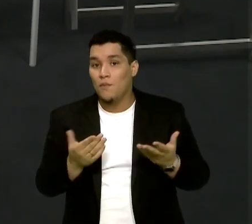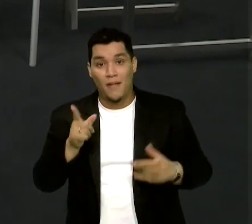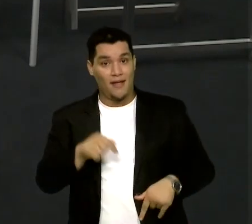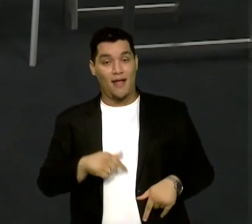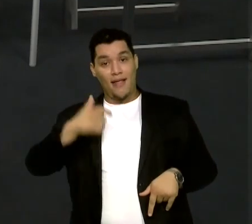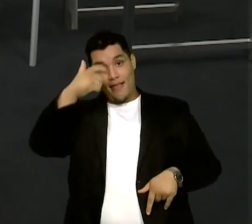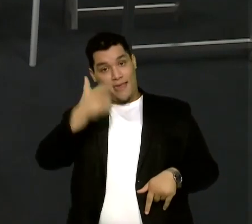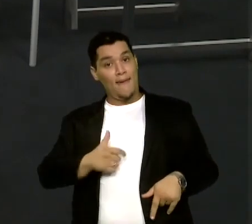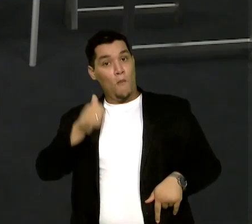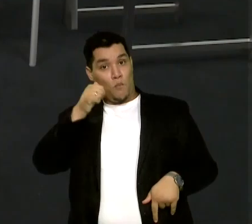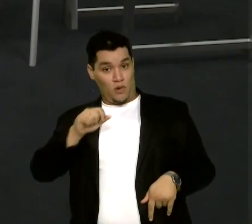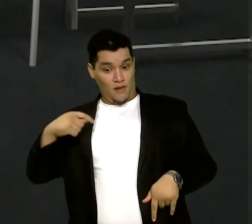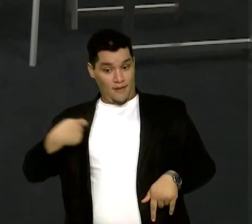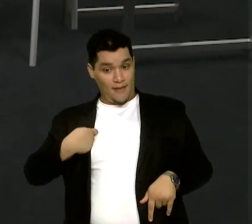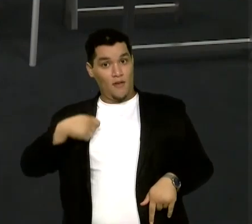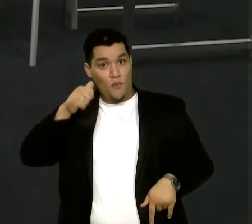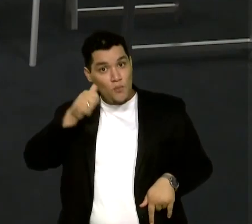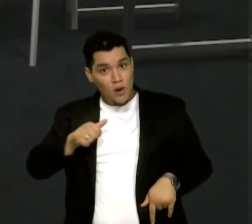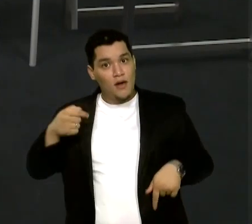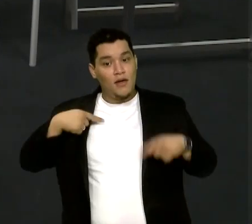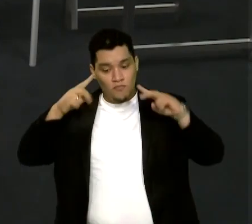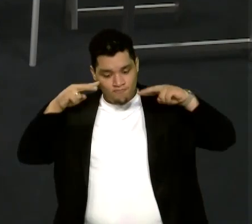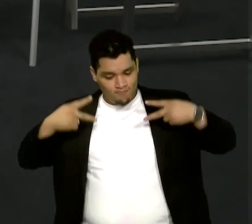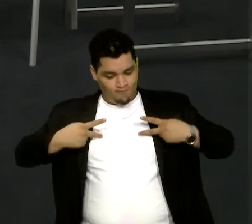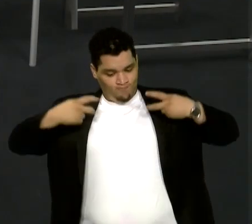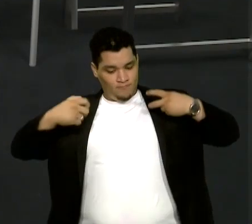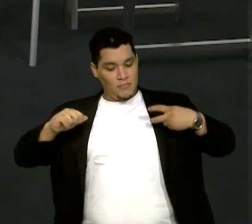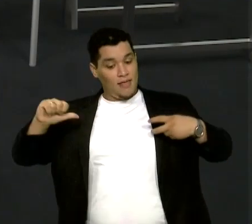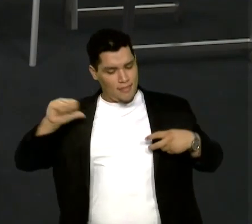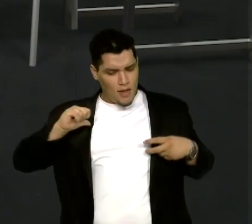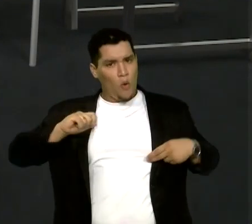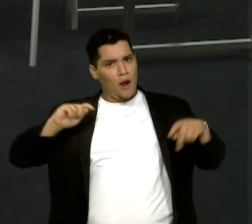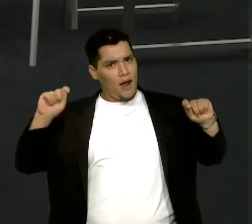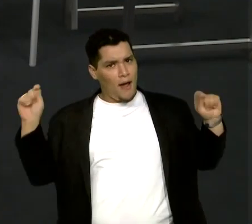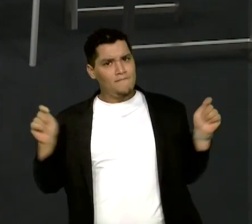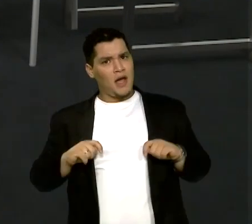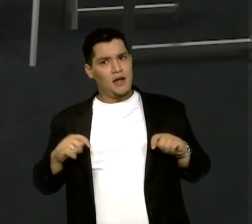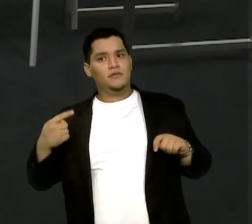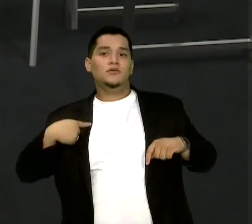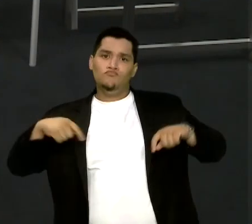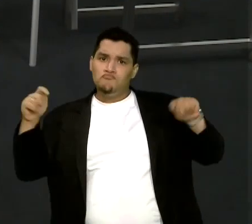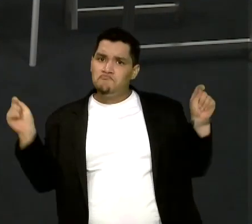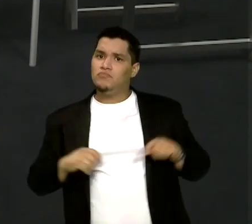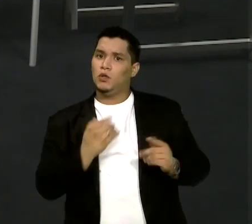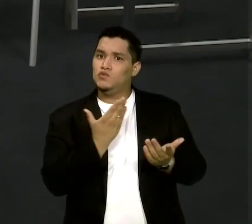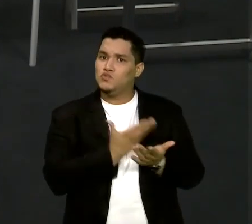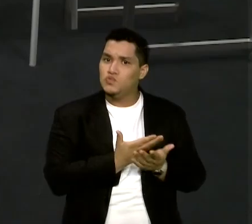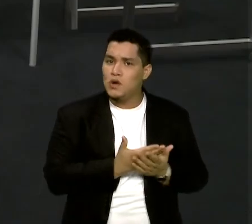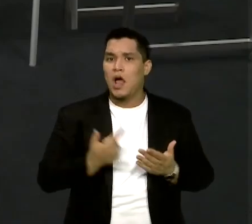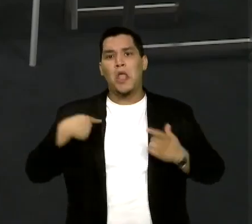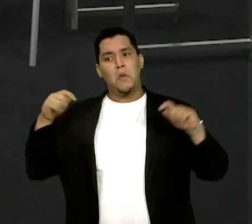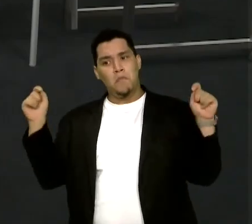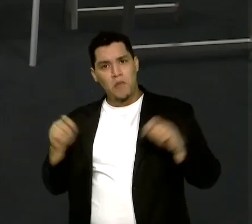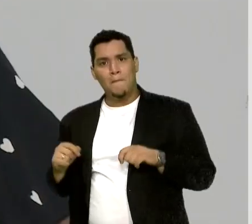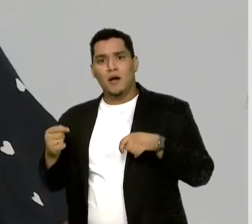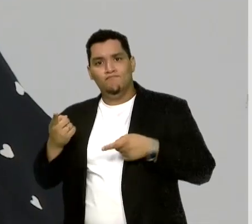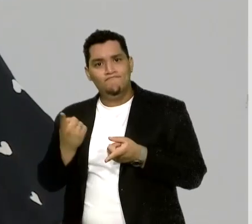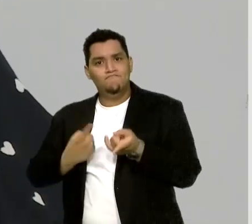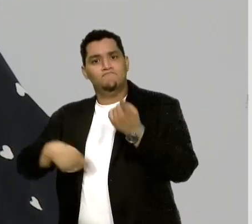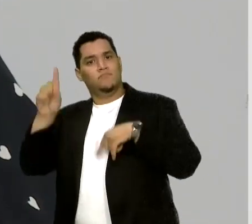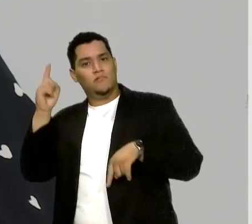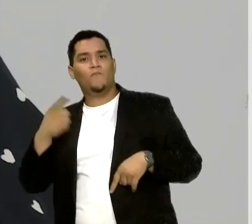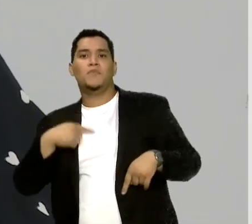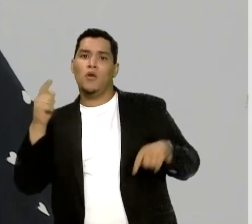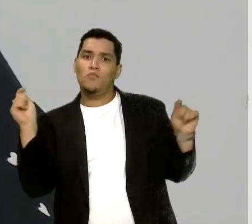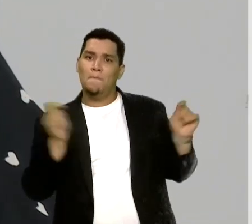se olhar e dizer, eu sou capaz de estudar, de vencer, de ser alguém na vida. Porque ninguém